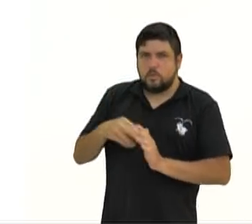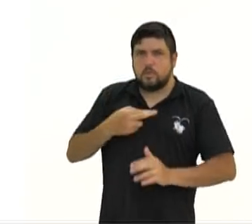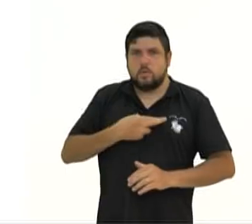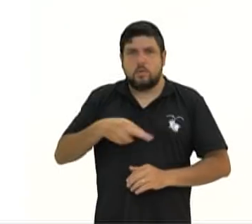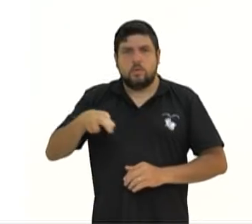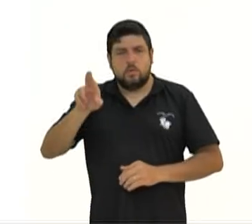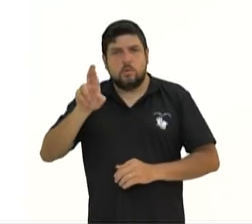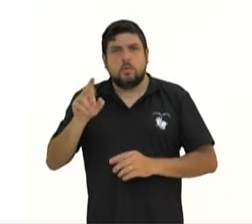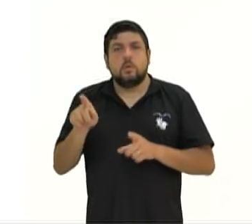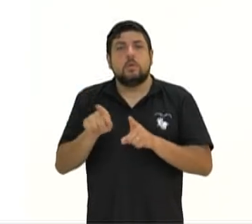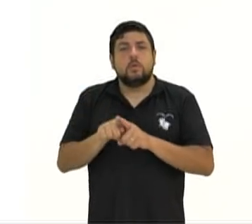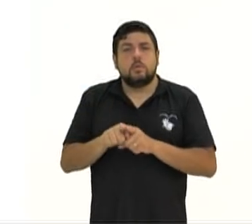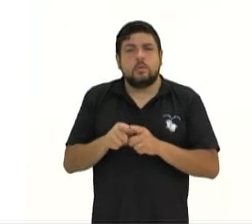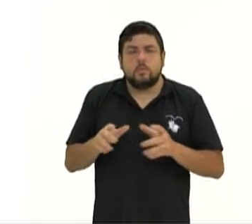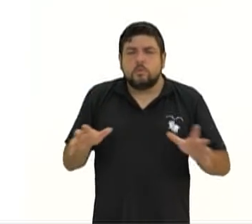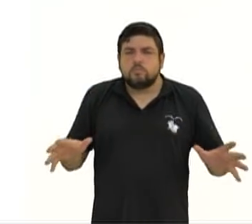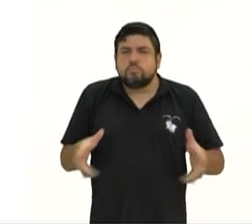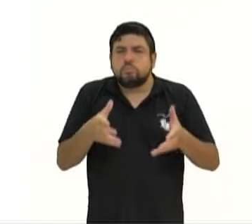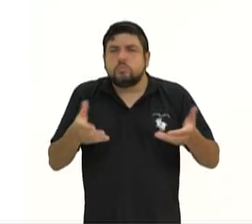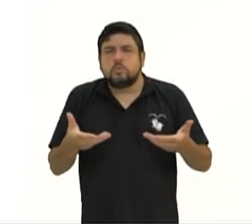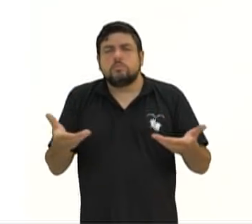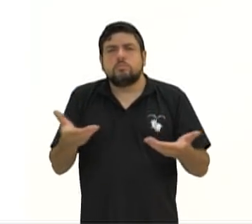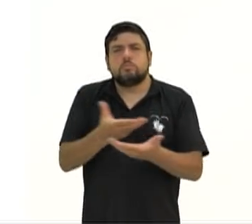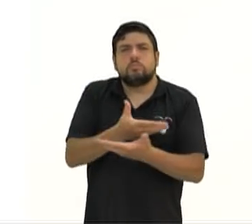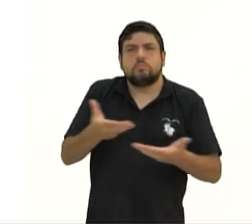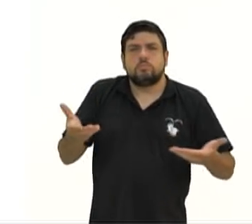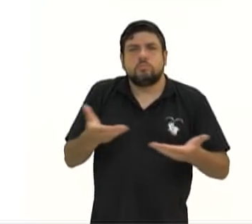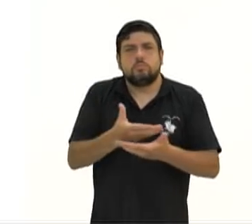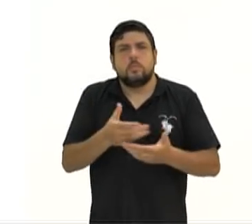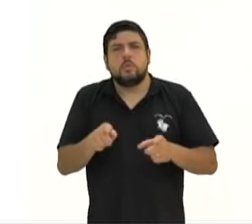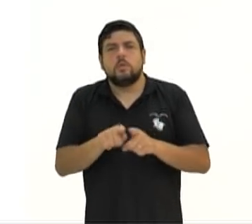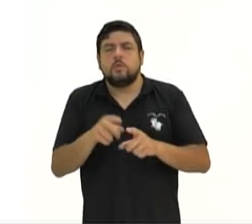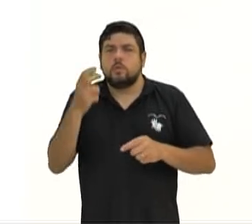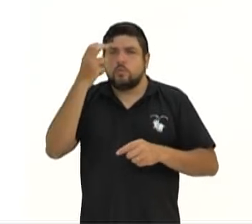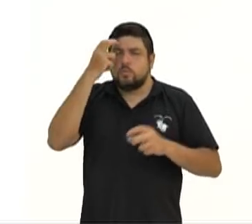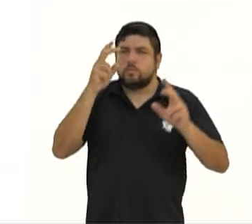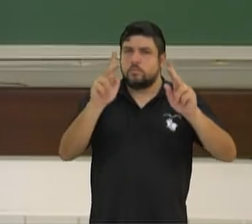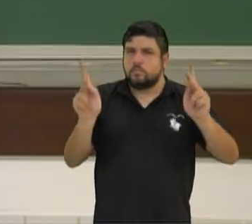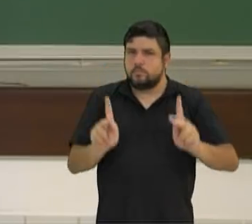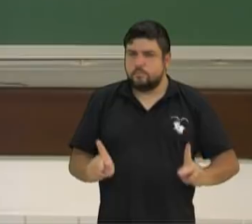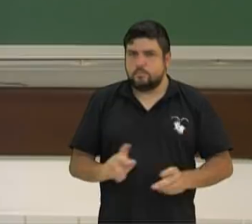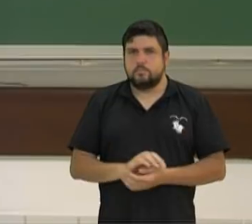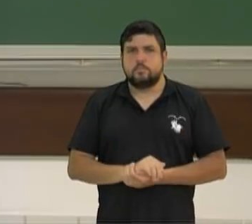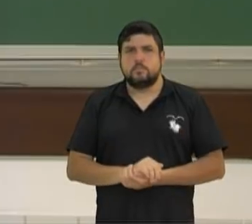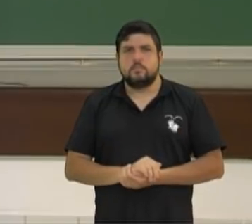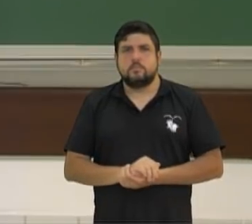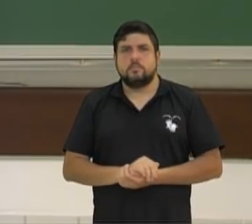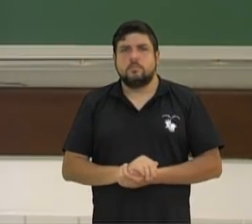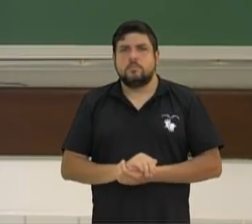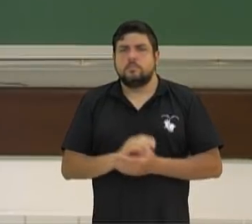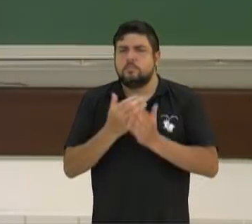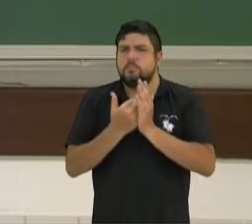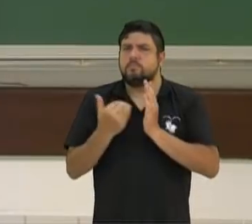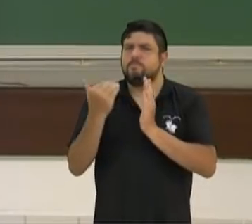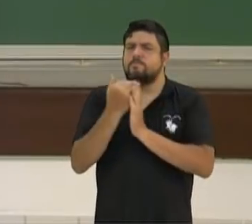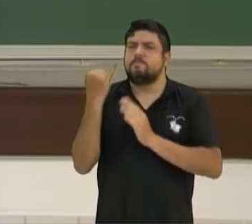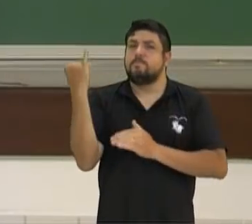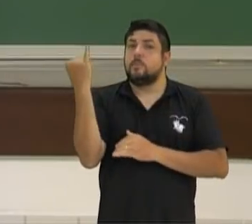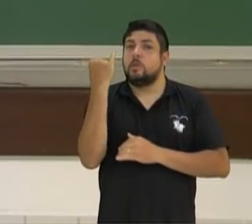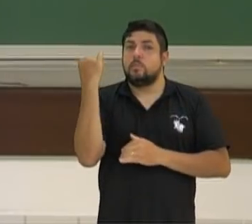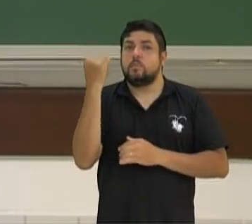e na promoção do diálogo interreligioso e da cultura da paz. Mais do que isso, hoje